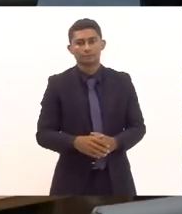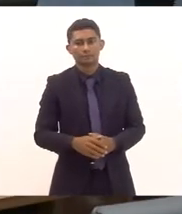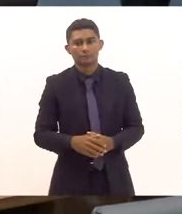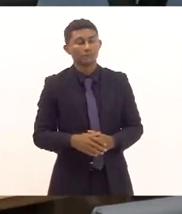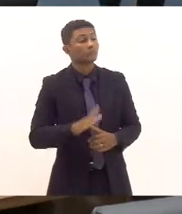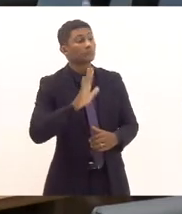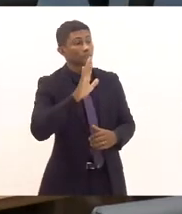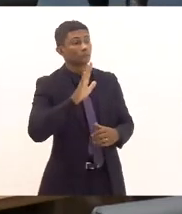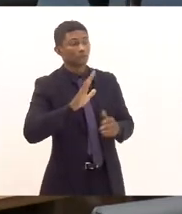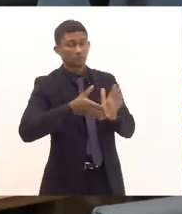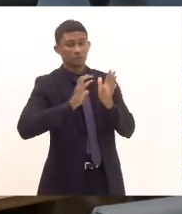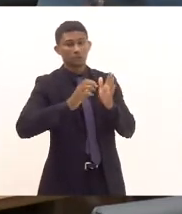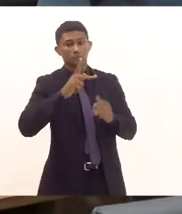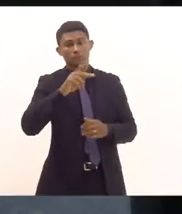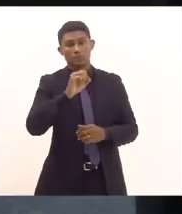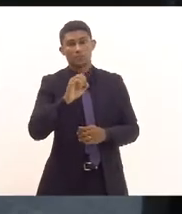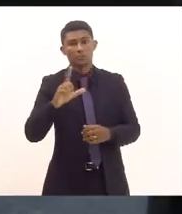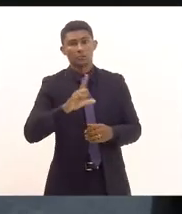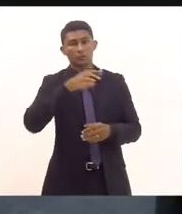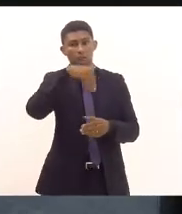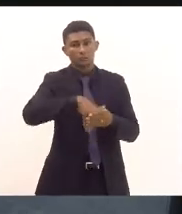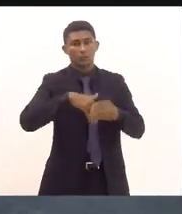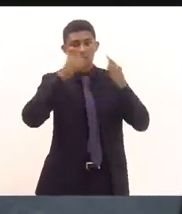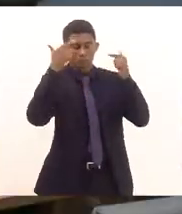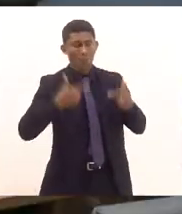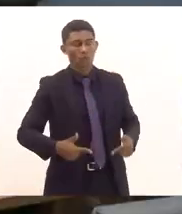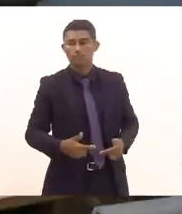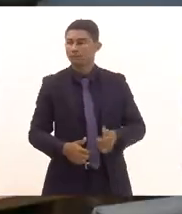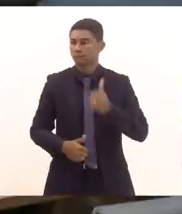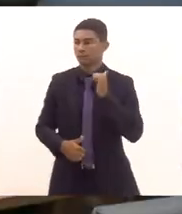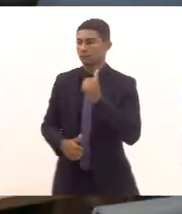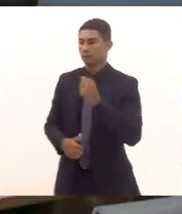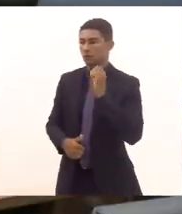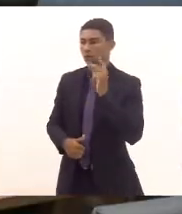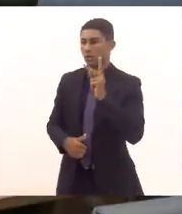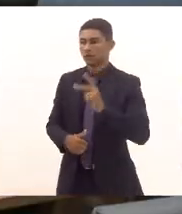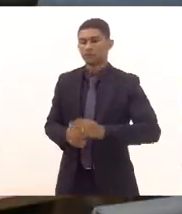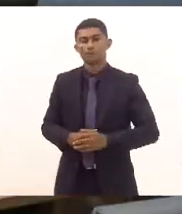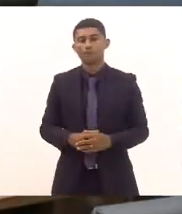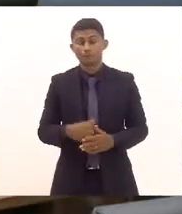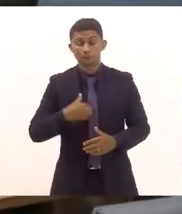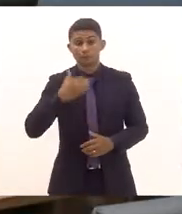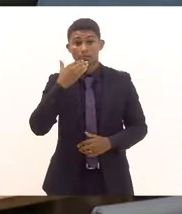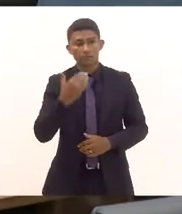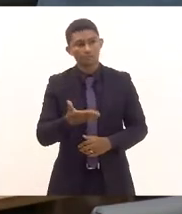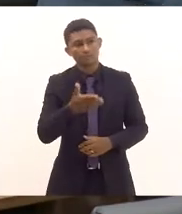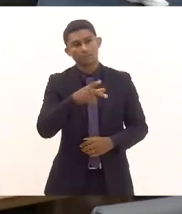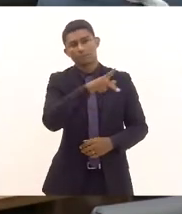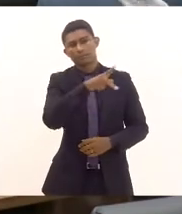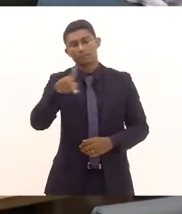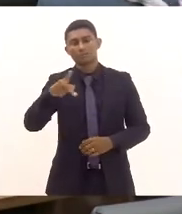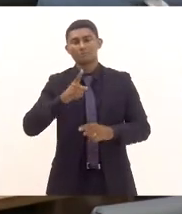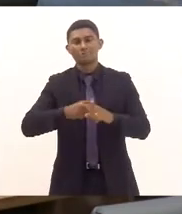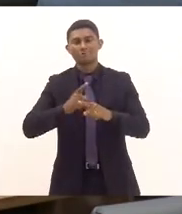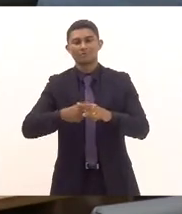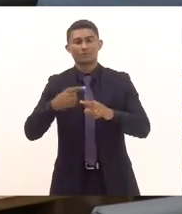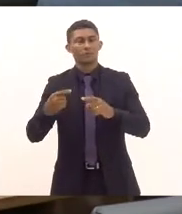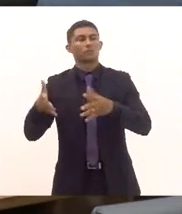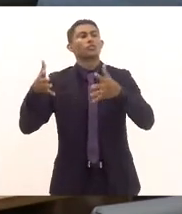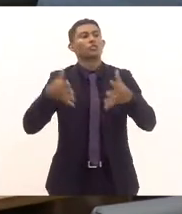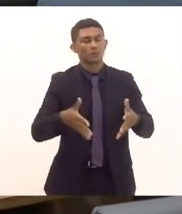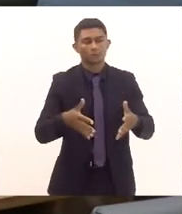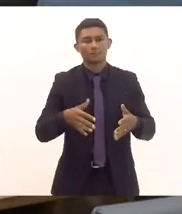para registrar abstenção da bancada do PSOL nessa ml Ok é solicitar o presidente eu cheguei agora lá da